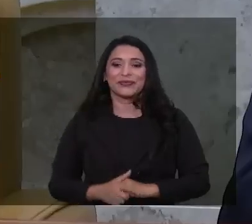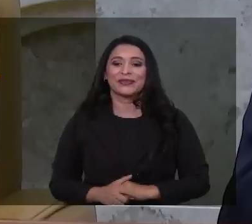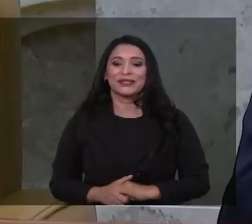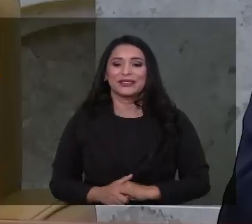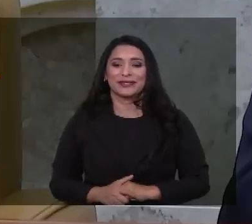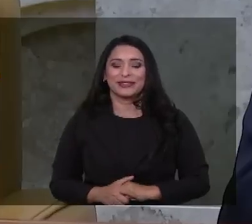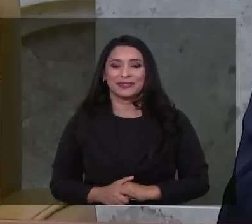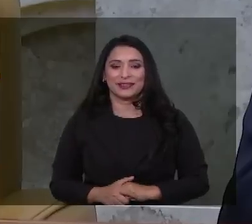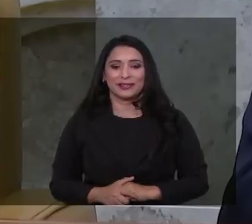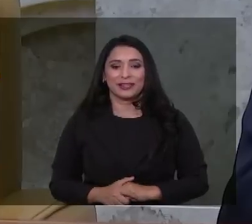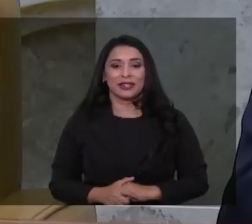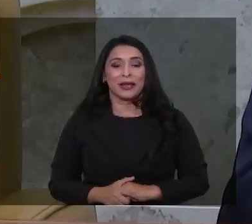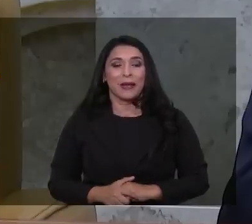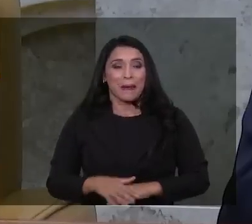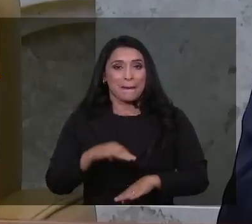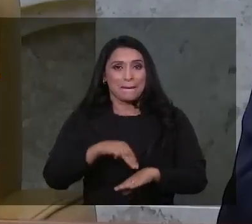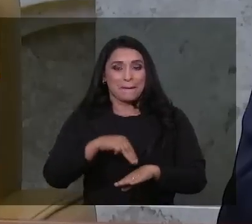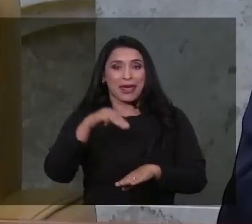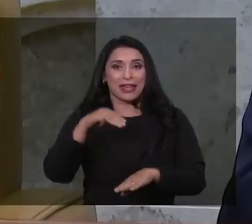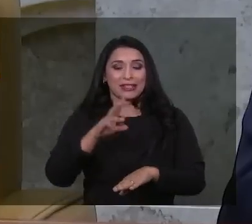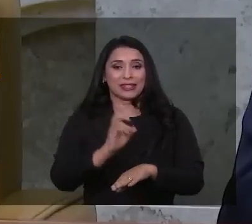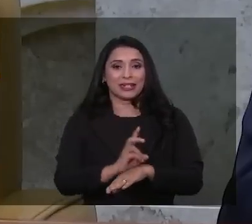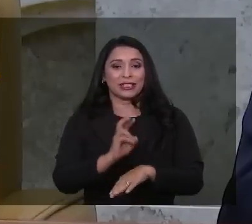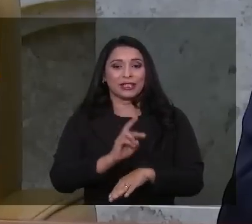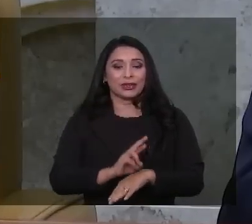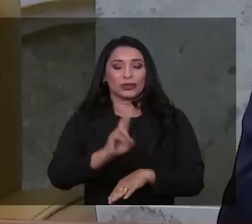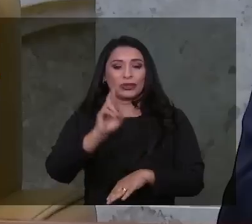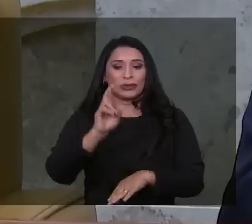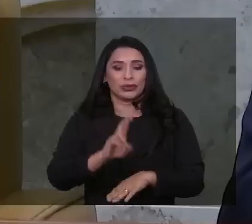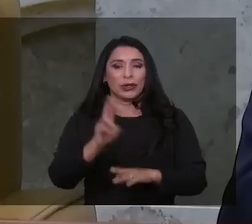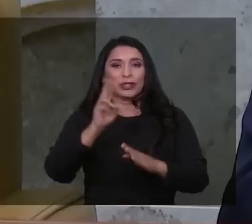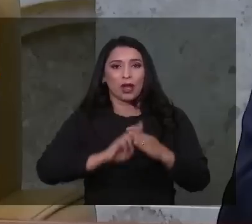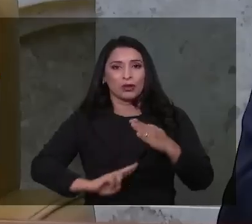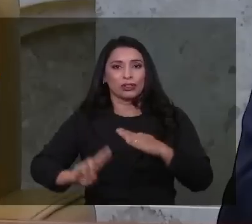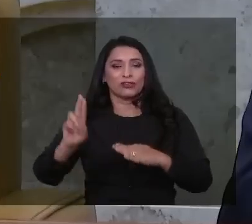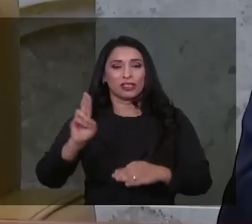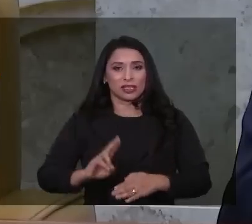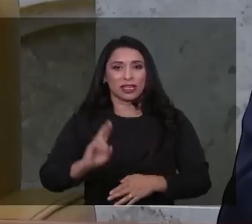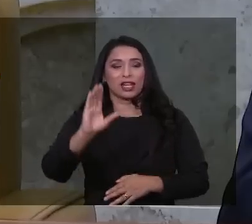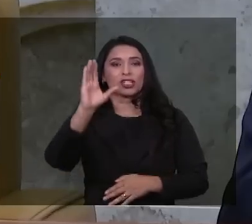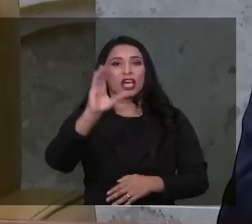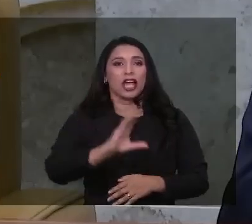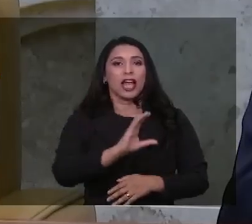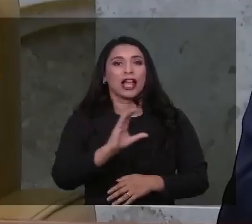mestre e doutor pela Pontifícia Universidade Católica